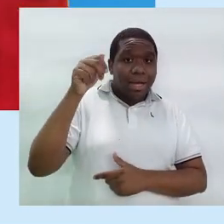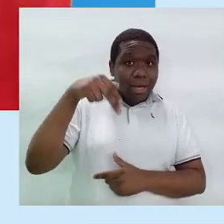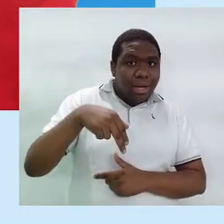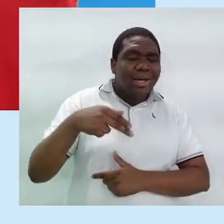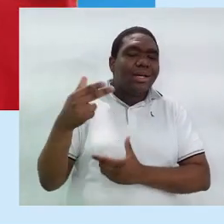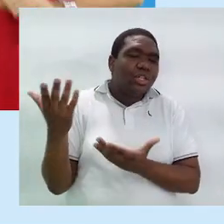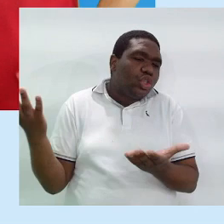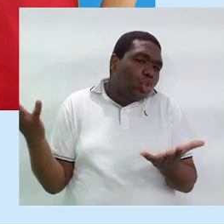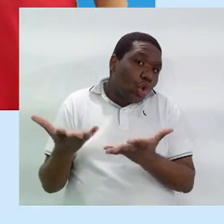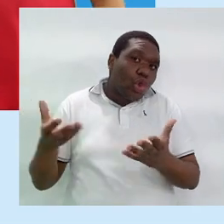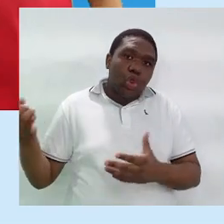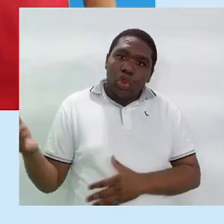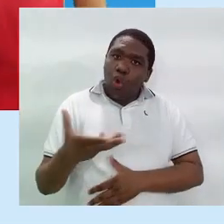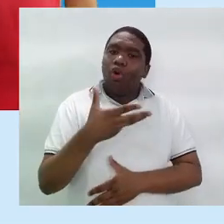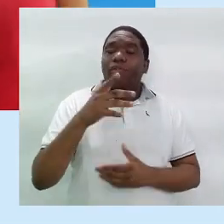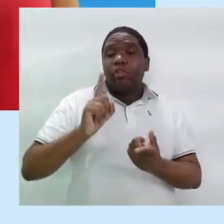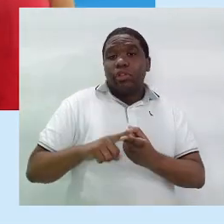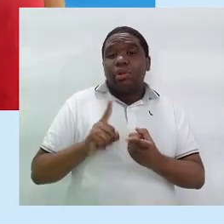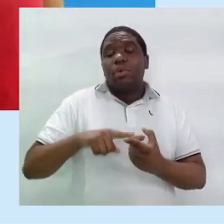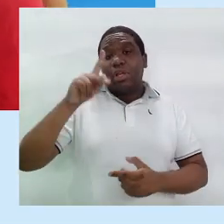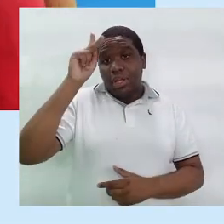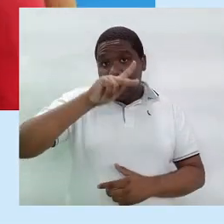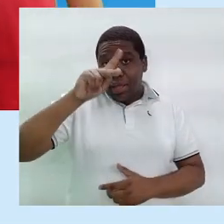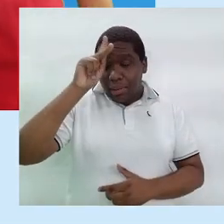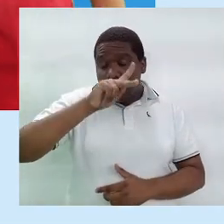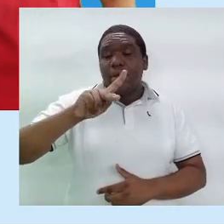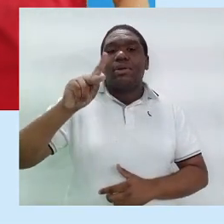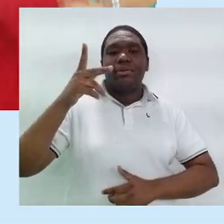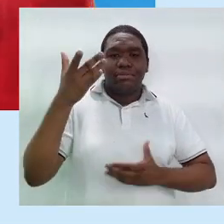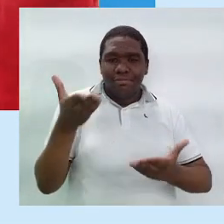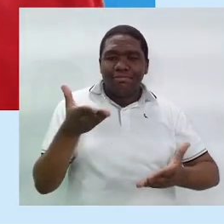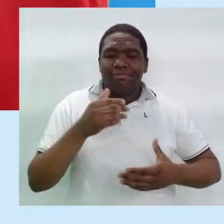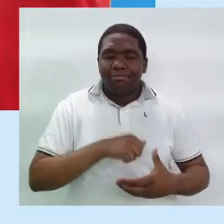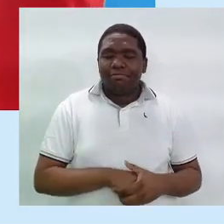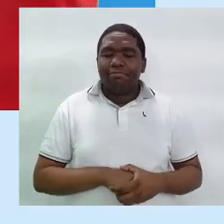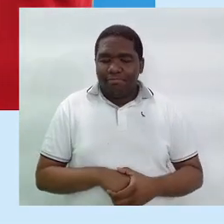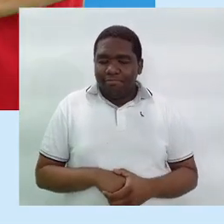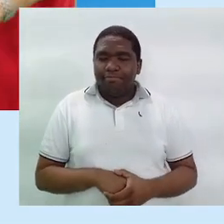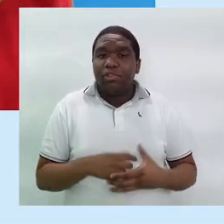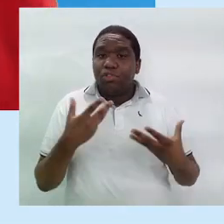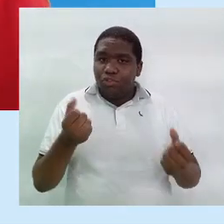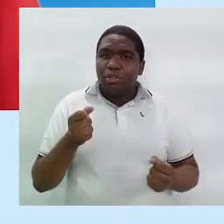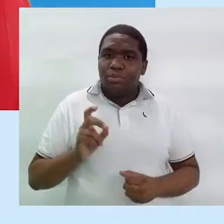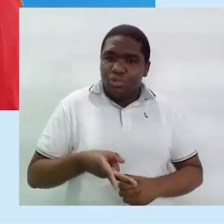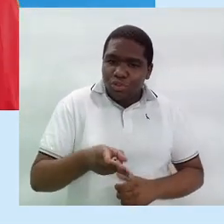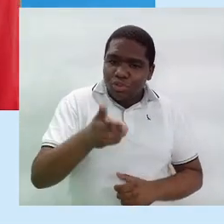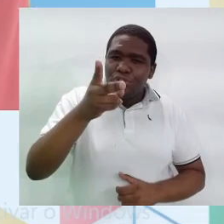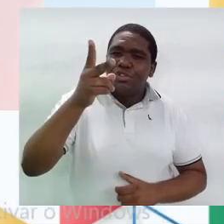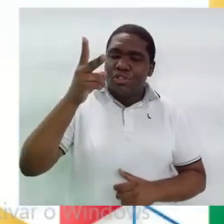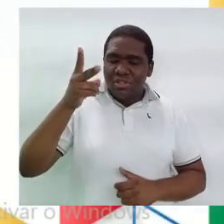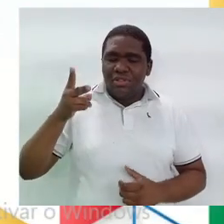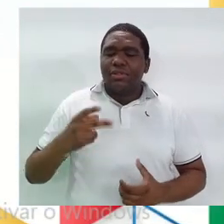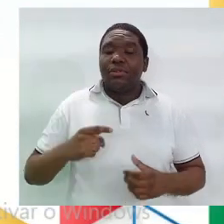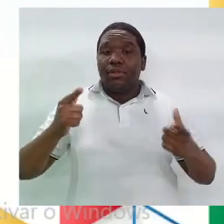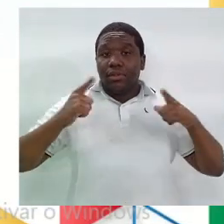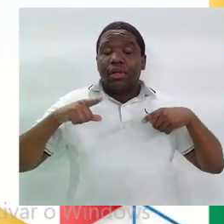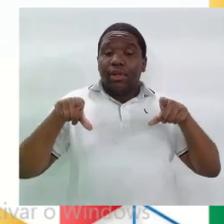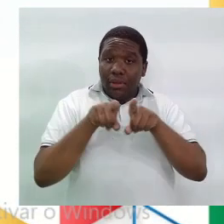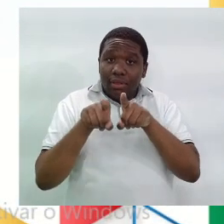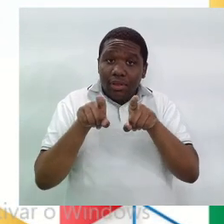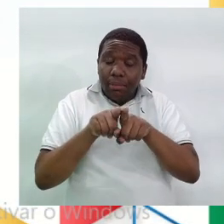moderna. E lembrar, sincrética e intuitiva. Vamos adiante. Na tela, temos